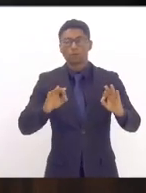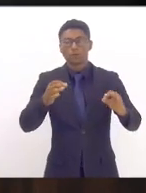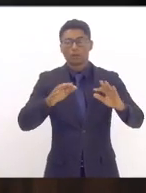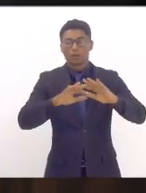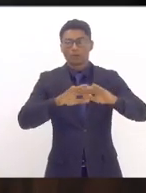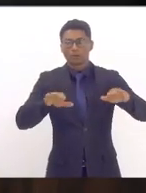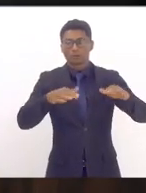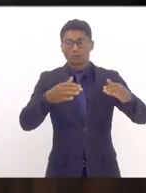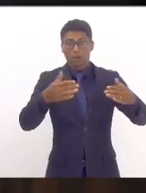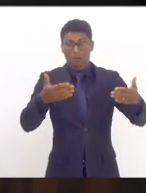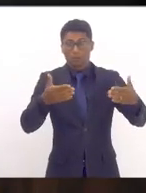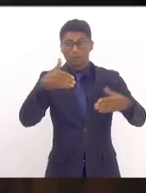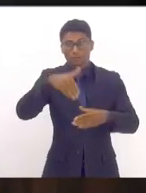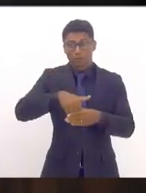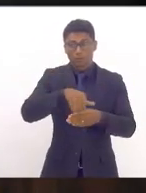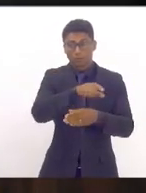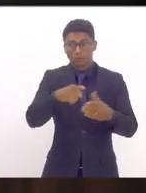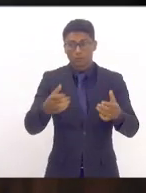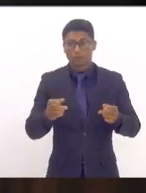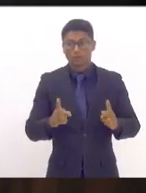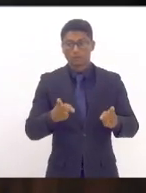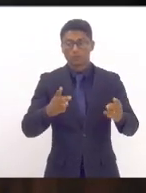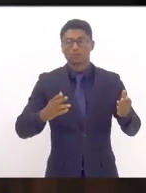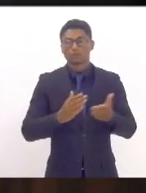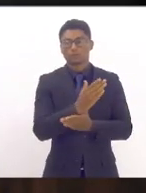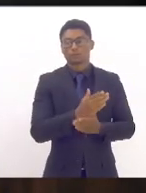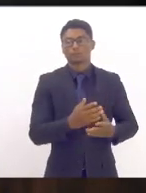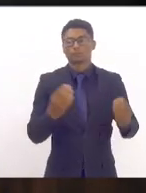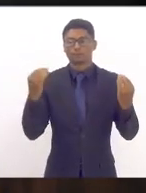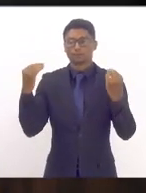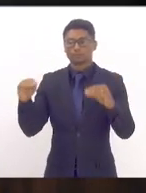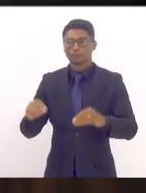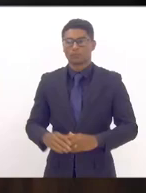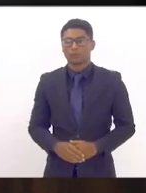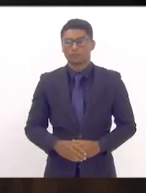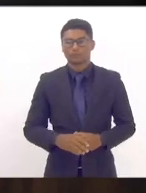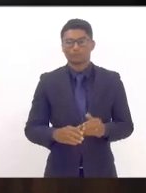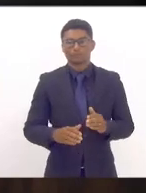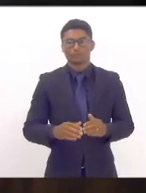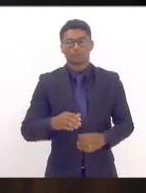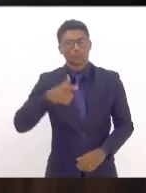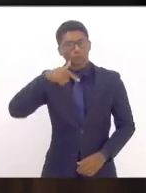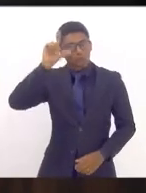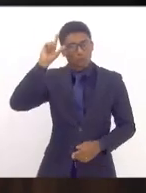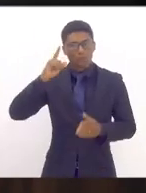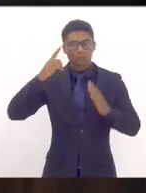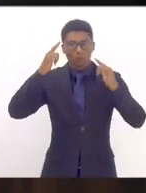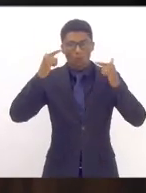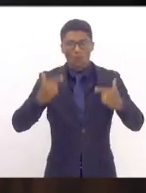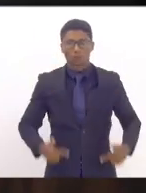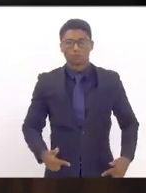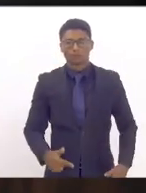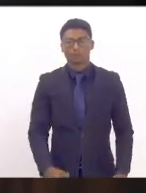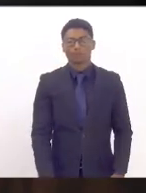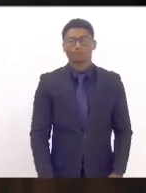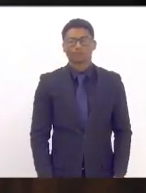seus que aprovam permaneça Como estão aprovado vai à promulgação com abstenção do deputado Luiz Paulo